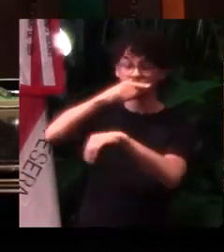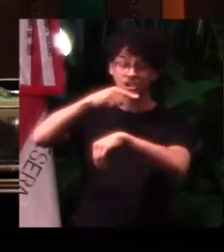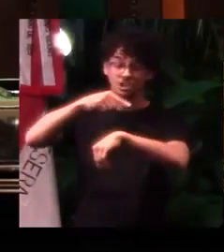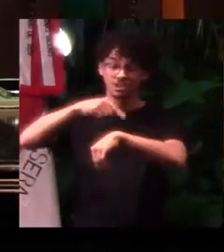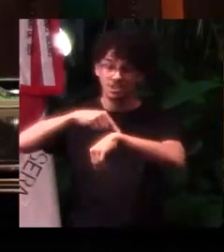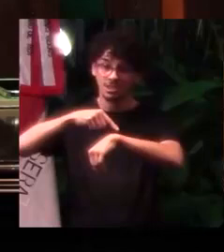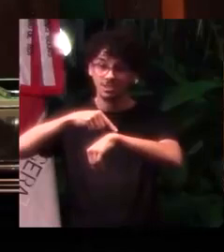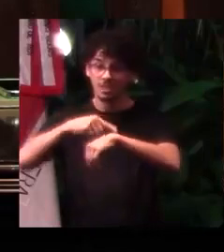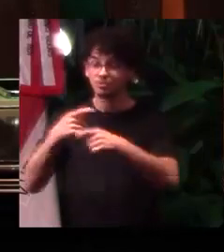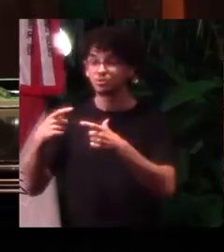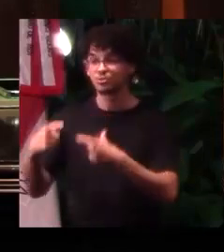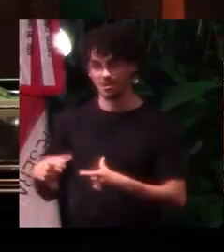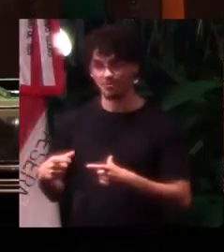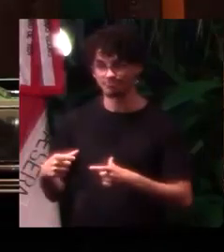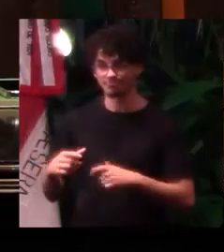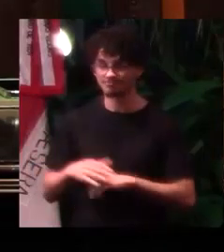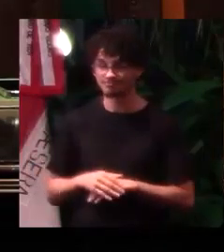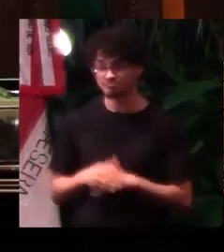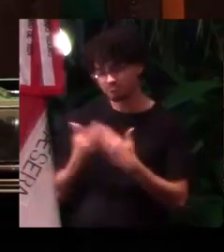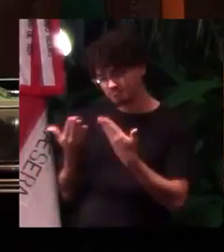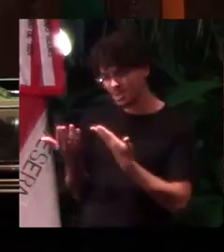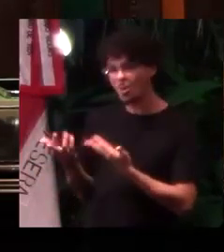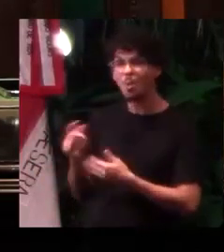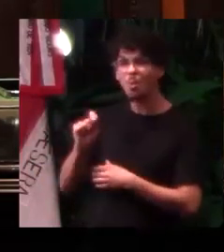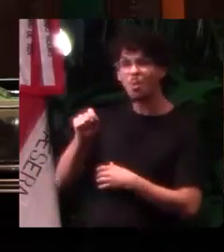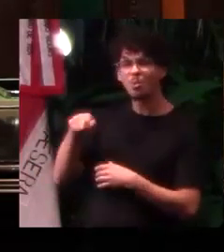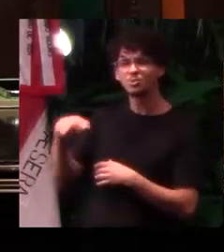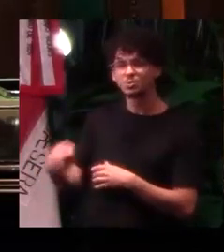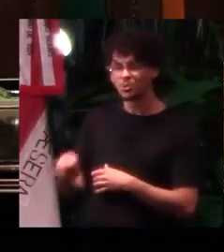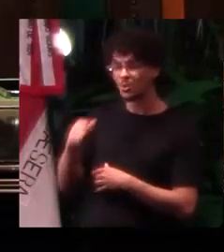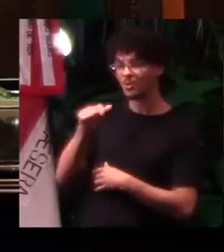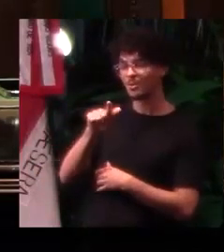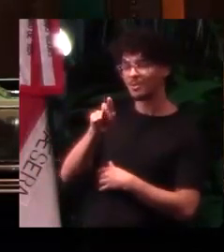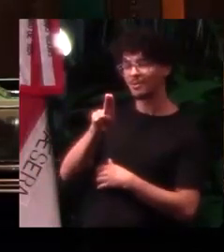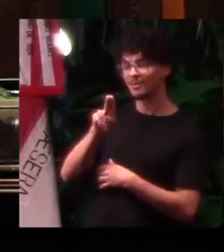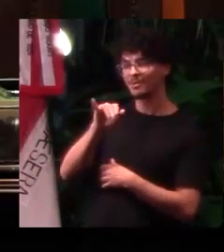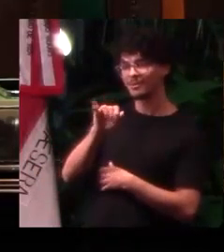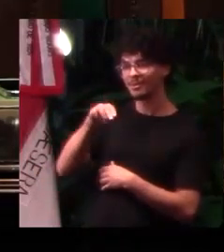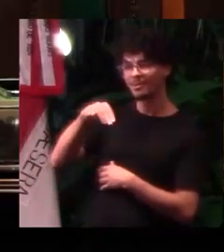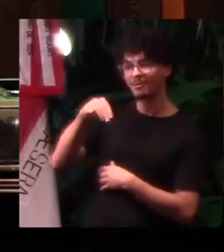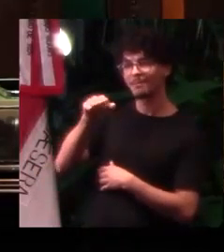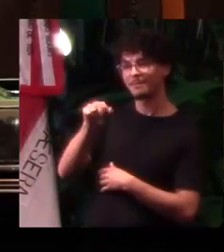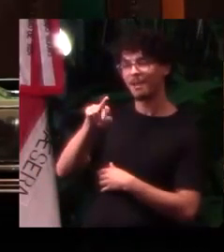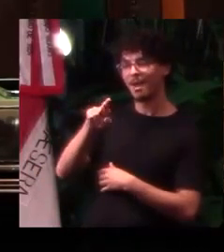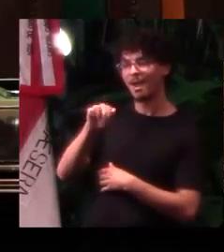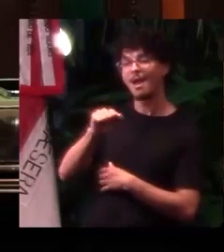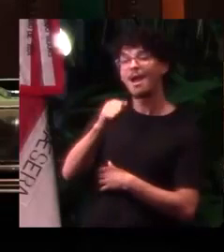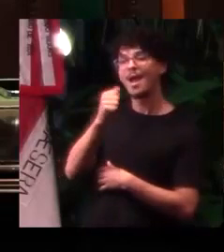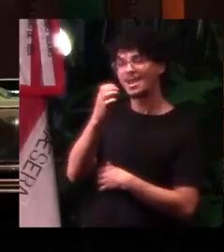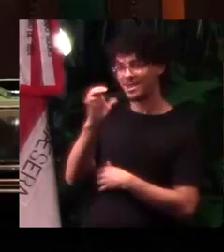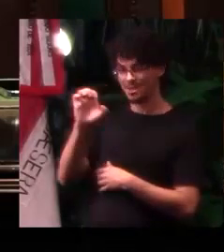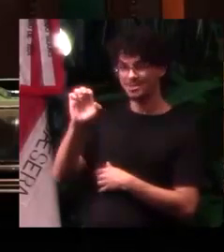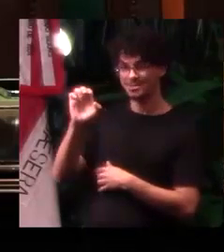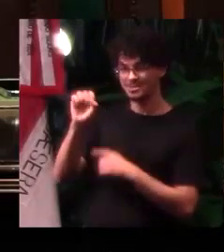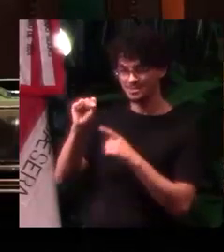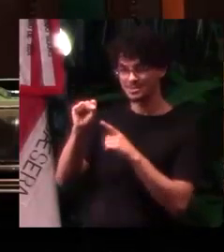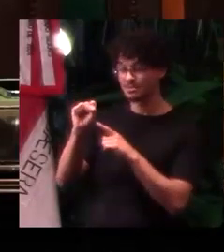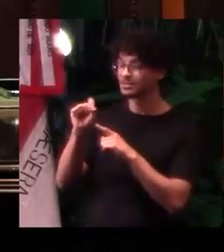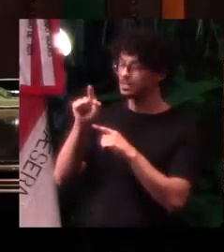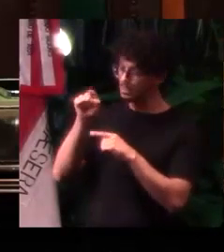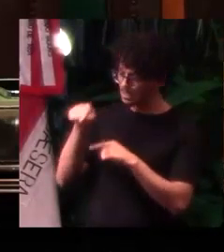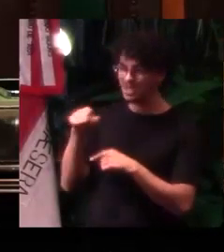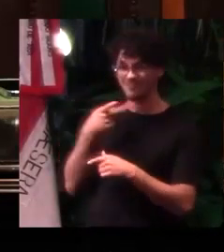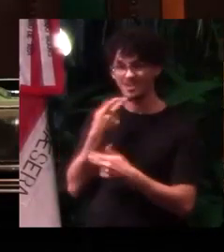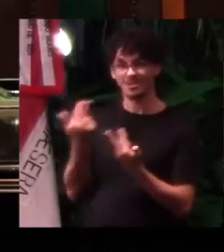Rosa, por exemplo, é muito emblemático nesse sentido, um bom exemplo. É claro que ela está fundada